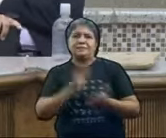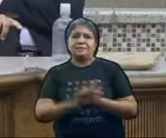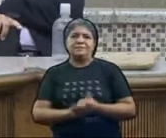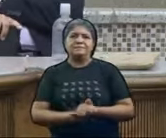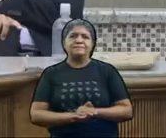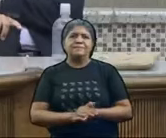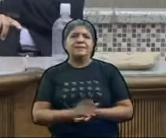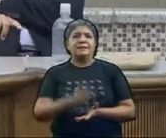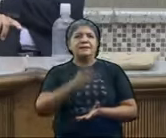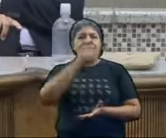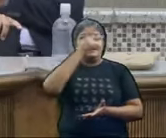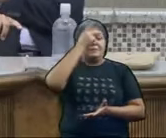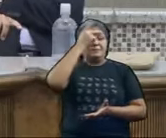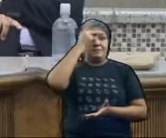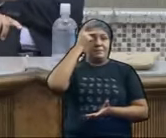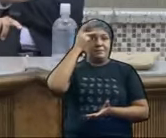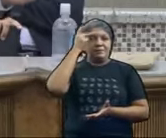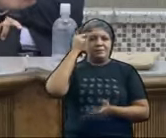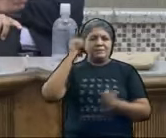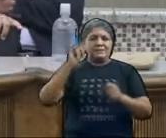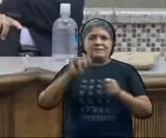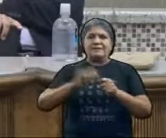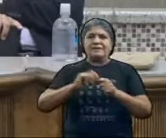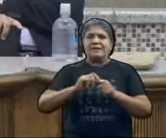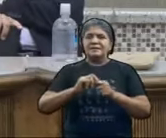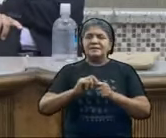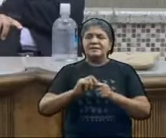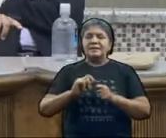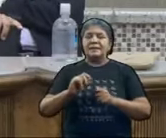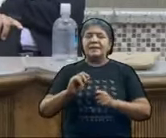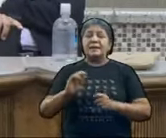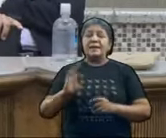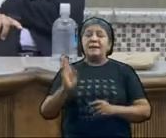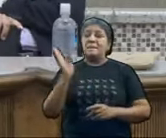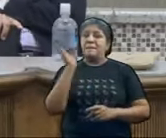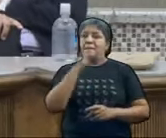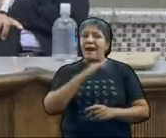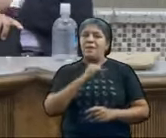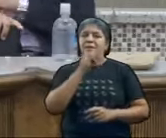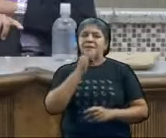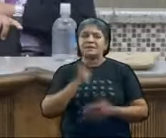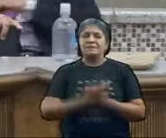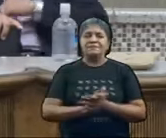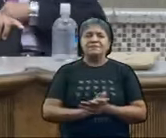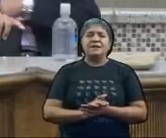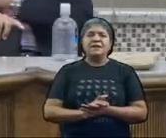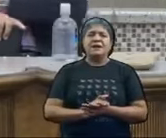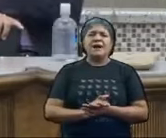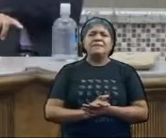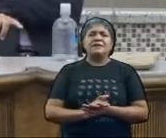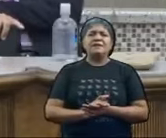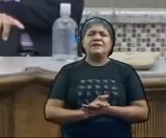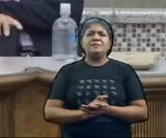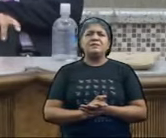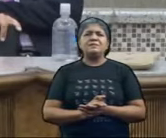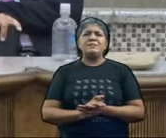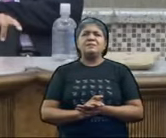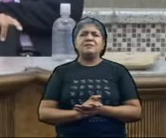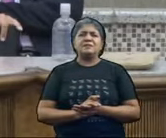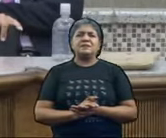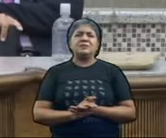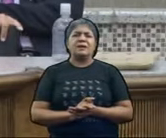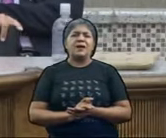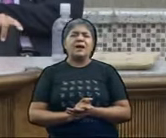feiticeiros, quem são os feiticeiros? Aqueles que invocam mortos. Há religiões que invocam